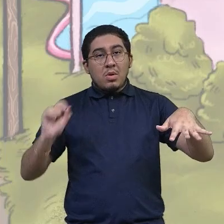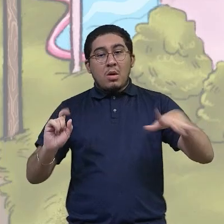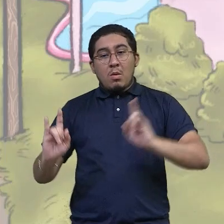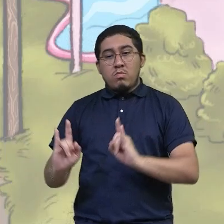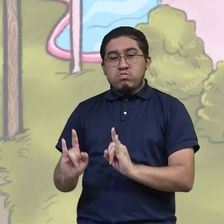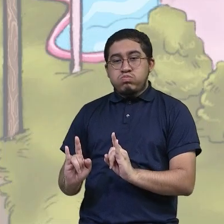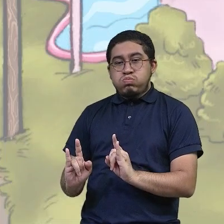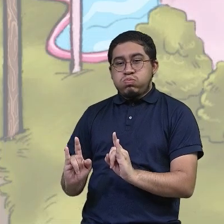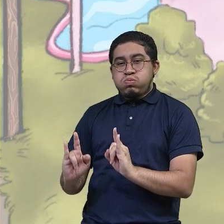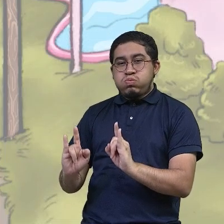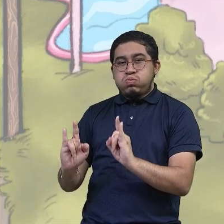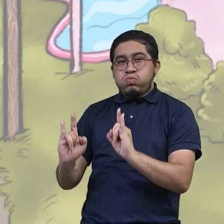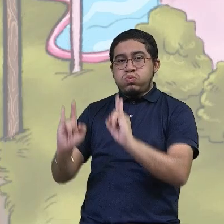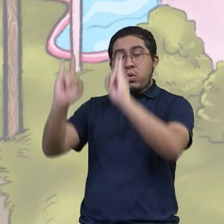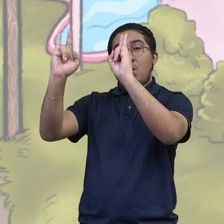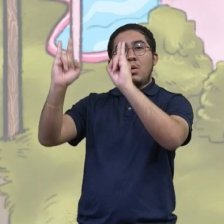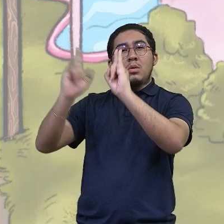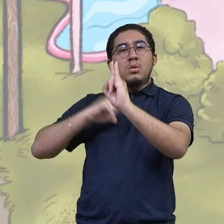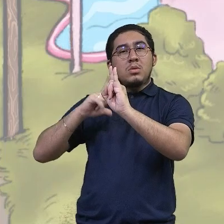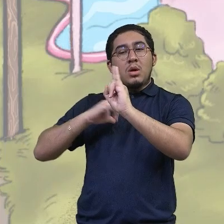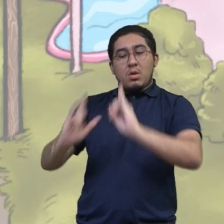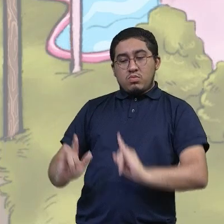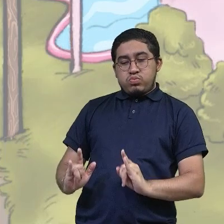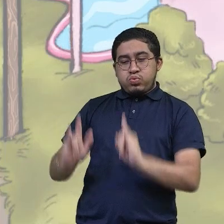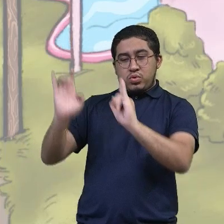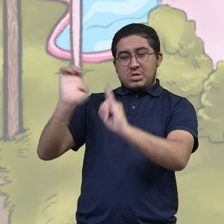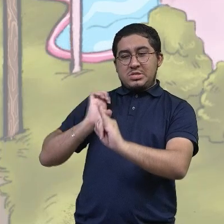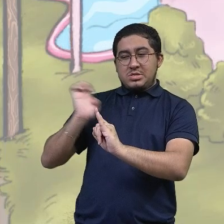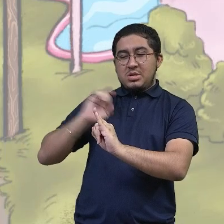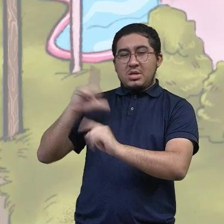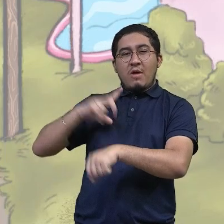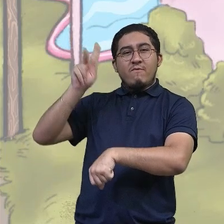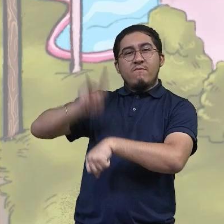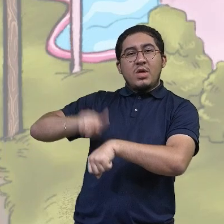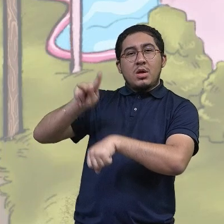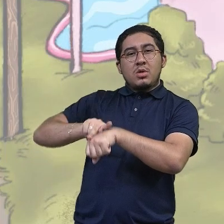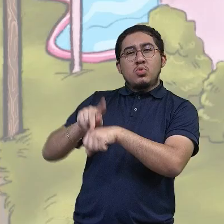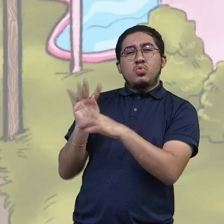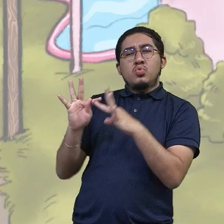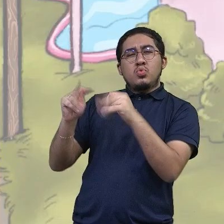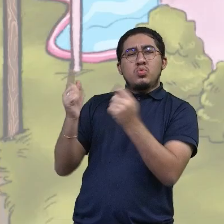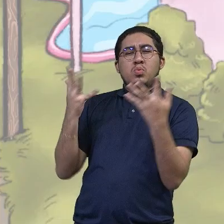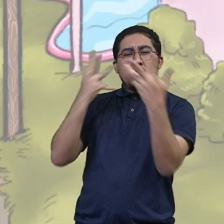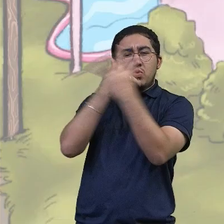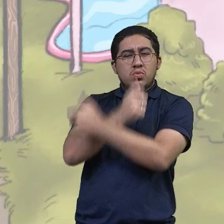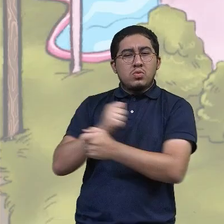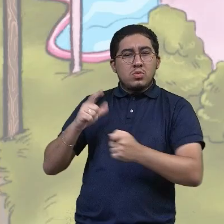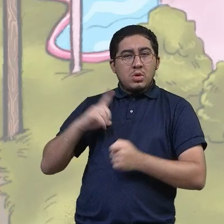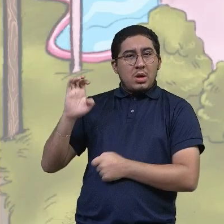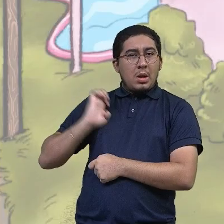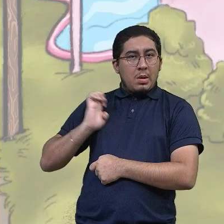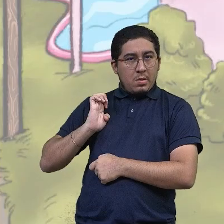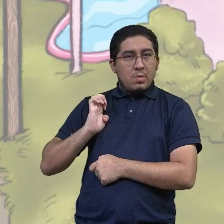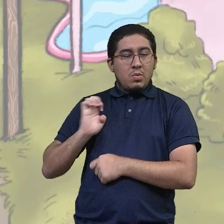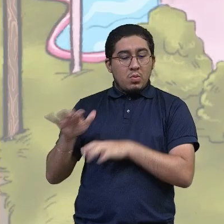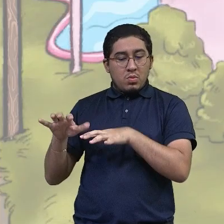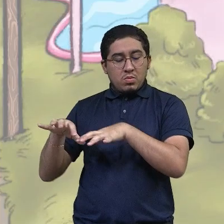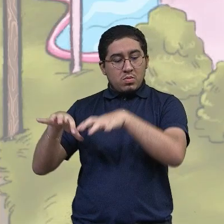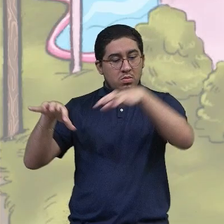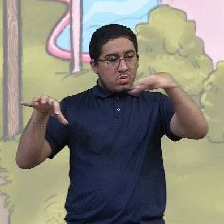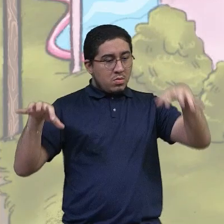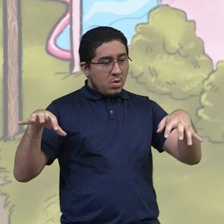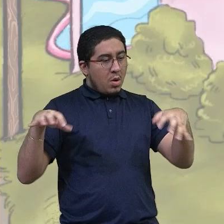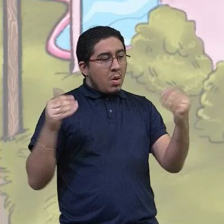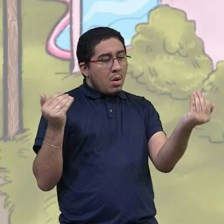mansões luxuosas aqui com piscina, com vidraça, tudo no blindex, né? Tudo brilhando. Desse outro lado, você